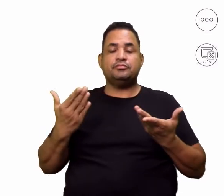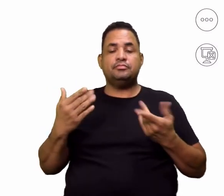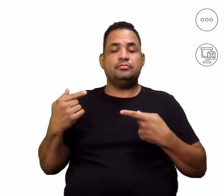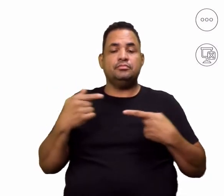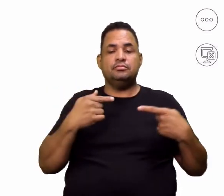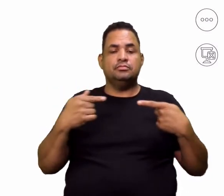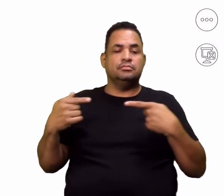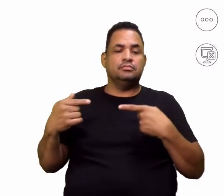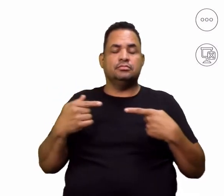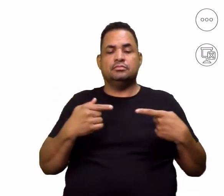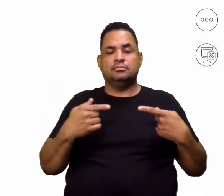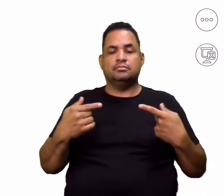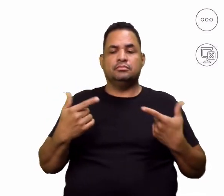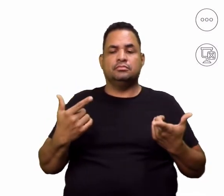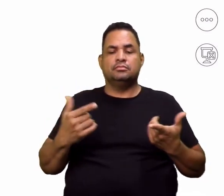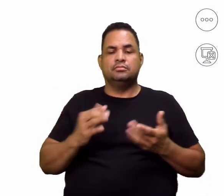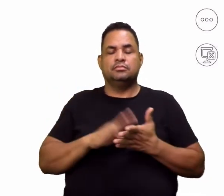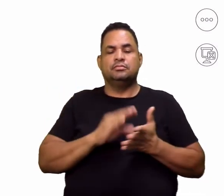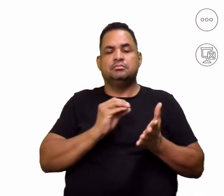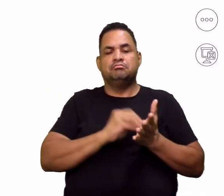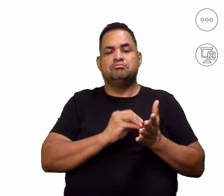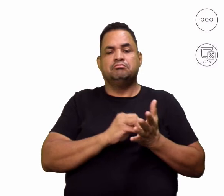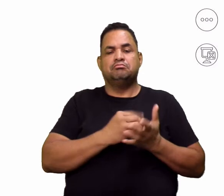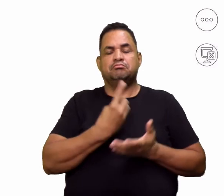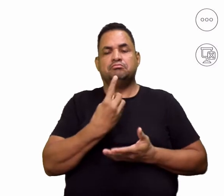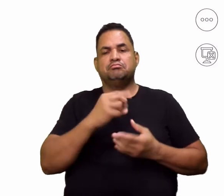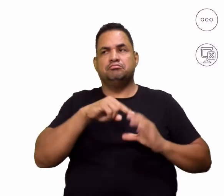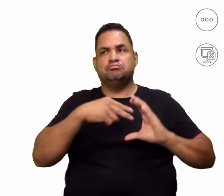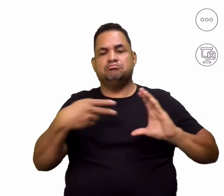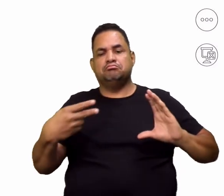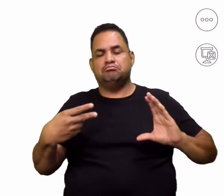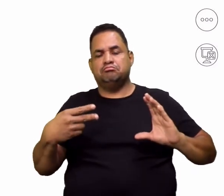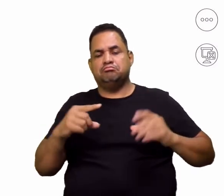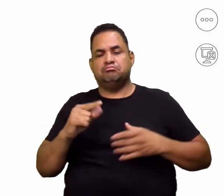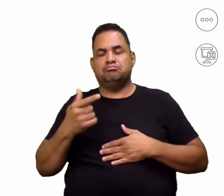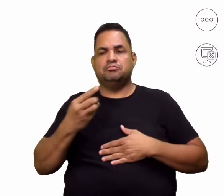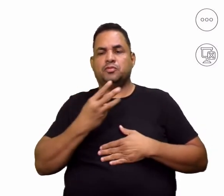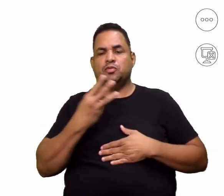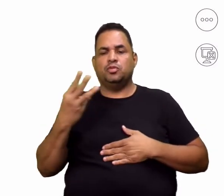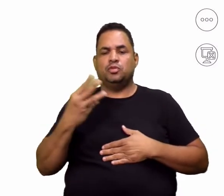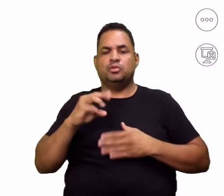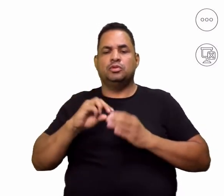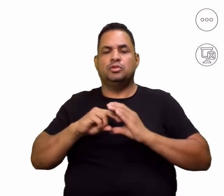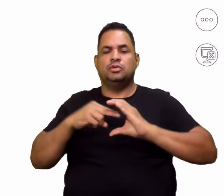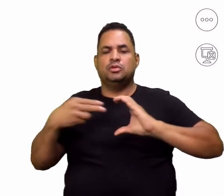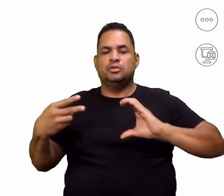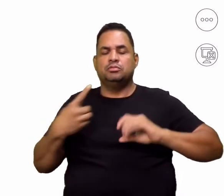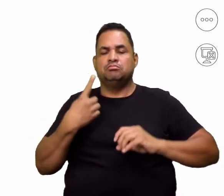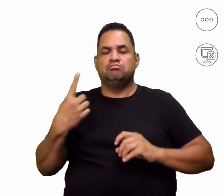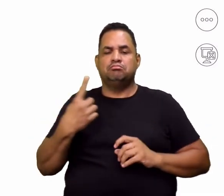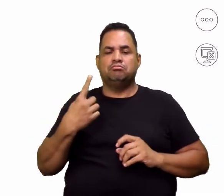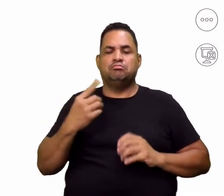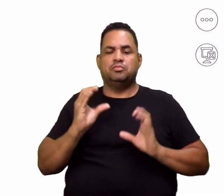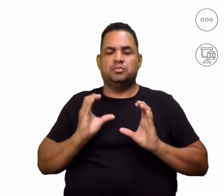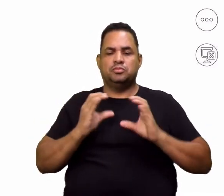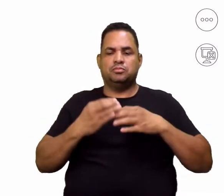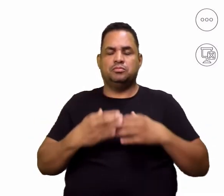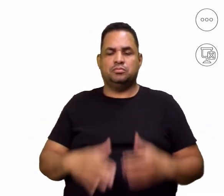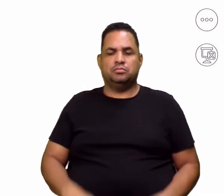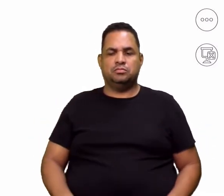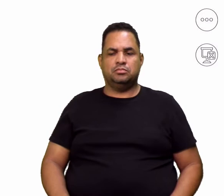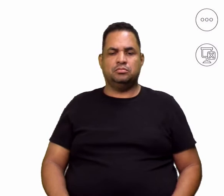monossomia? A falta de um só cromossomo ou 3 cromossomos num único grupo, né?